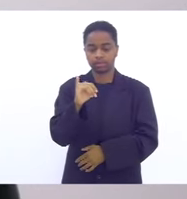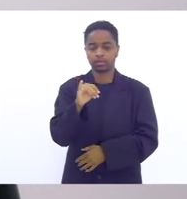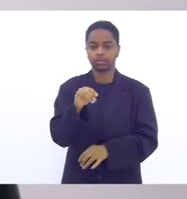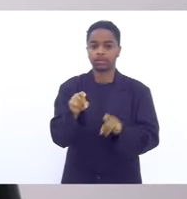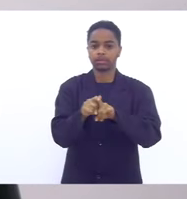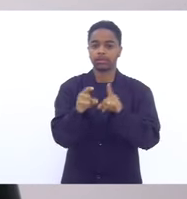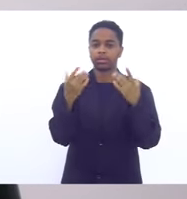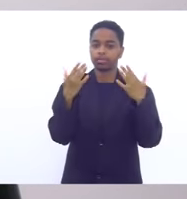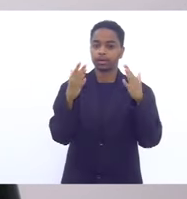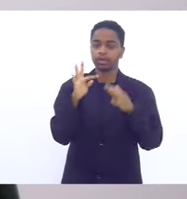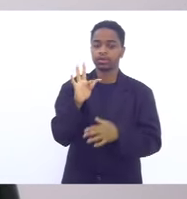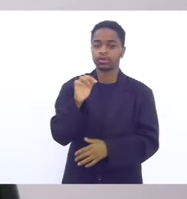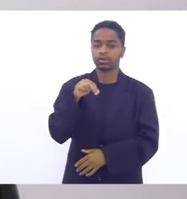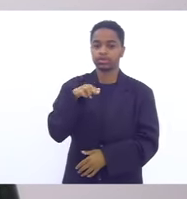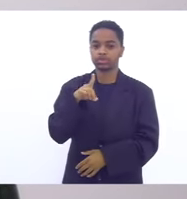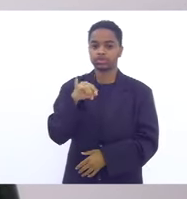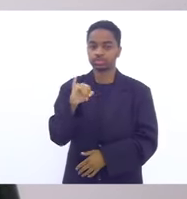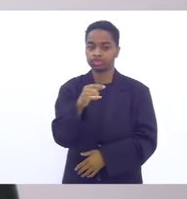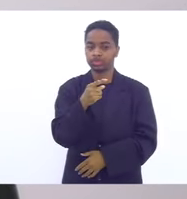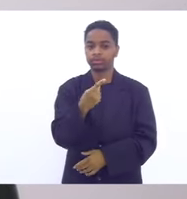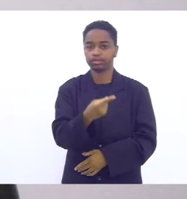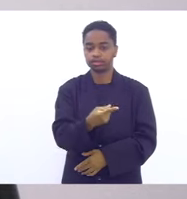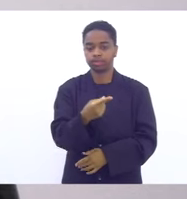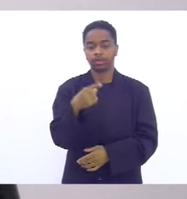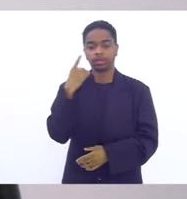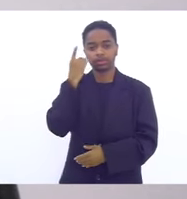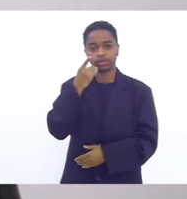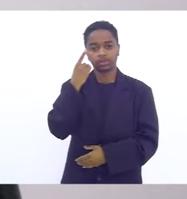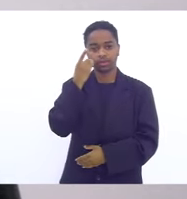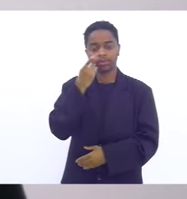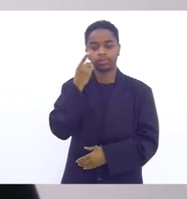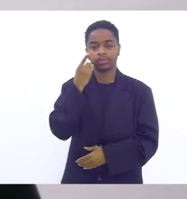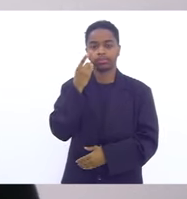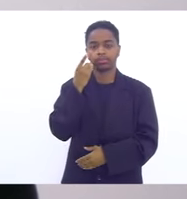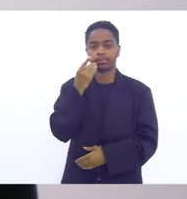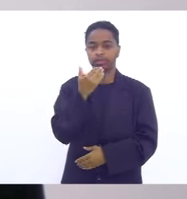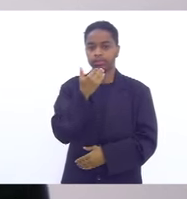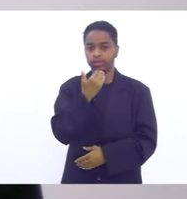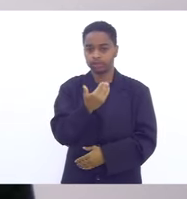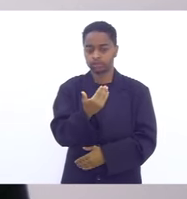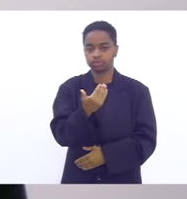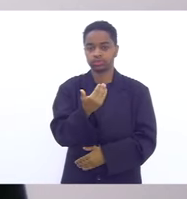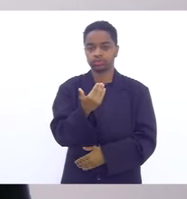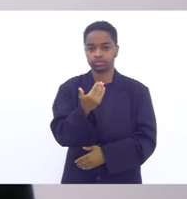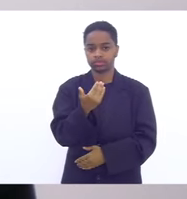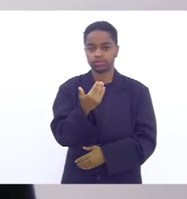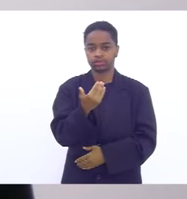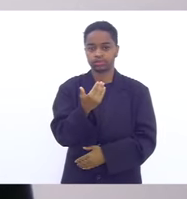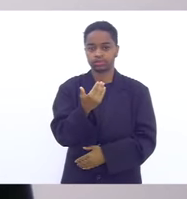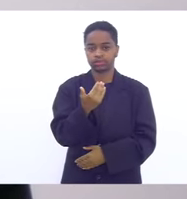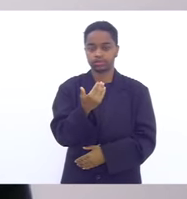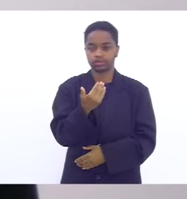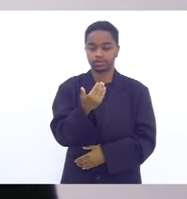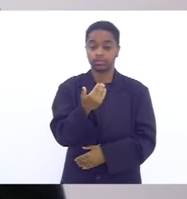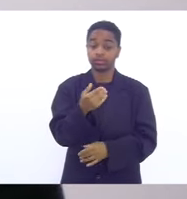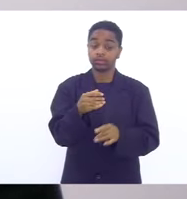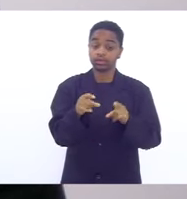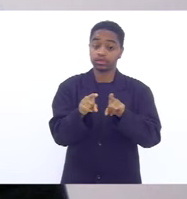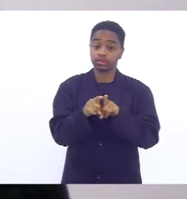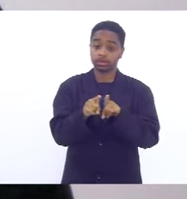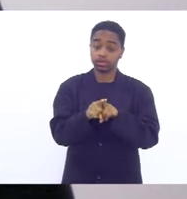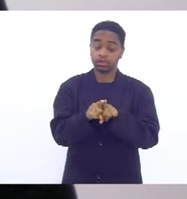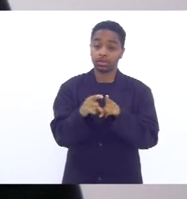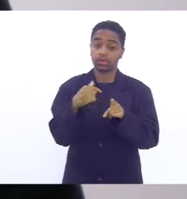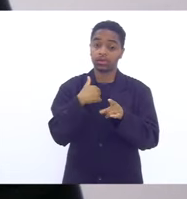parabenizar também o Tandy Vieira, que foi uma das pessoas, um dos deputados que pediu, né, que fosse realizada. E eu só